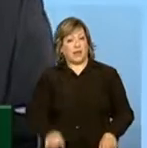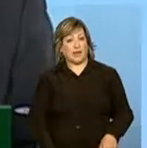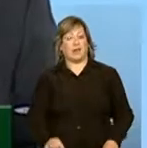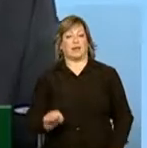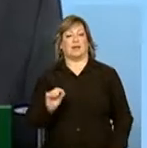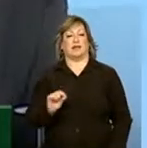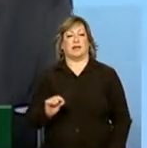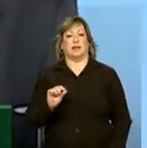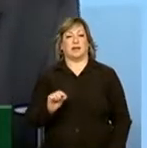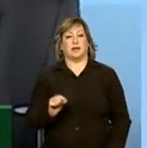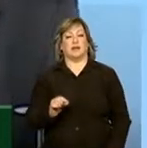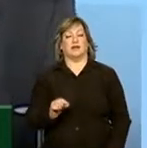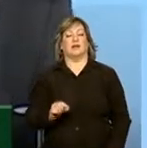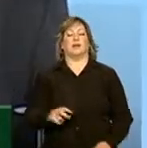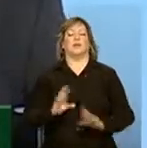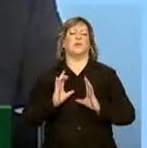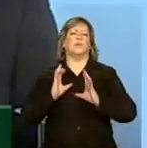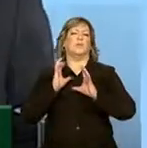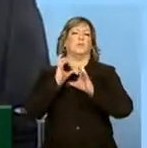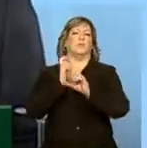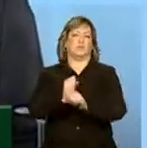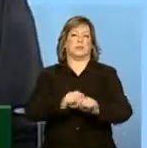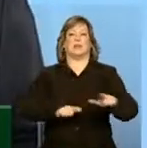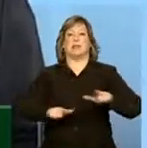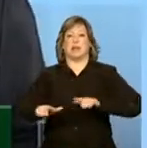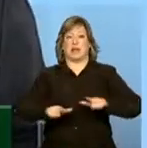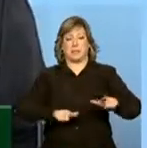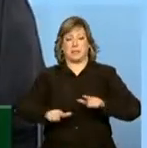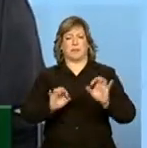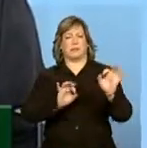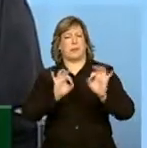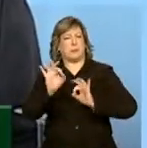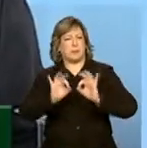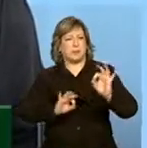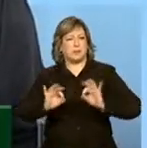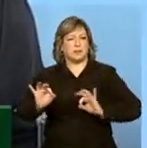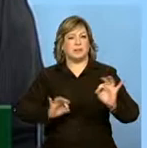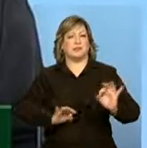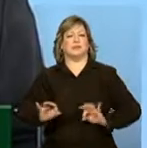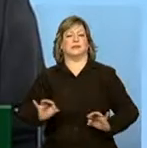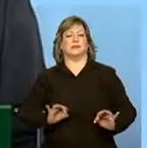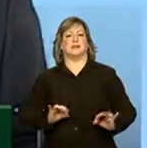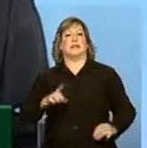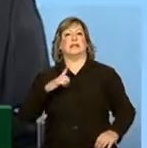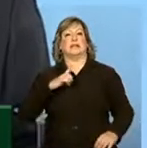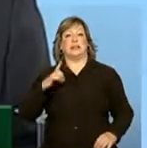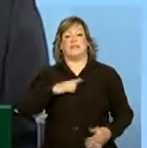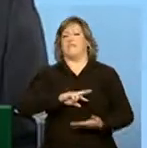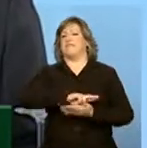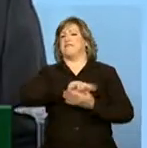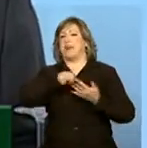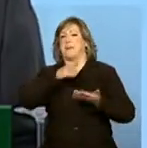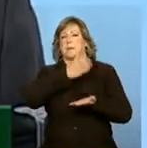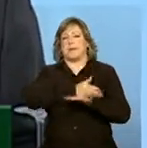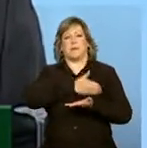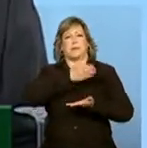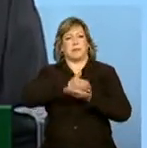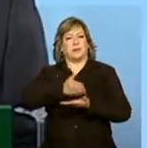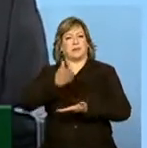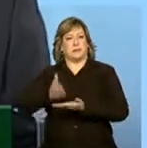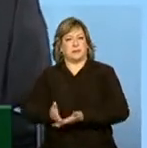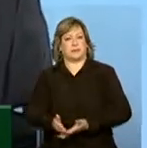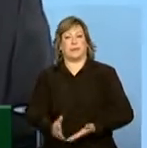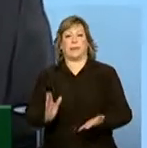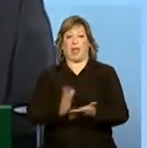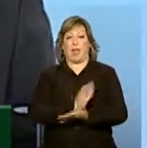de um longo trabalho de elaboração que teve várias etapas,